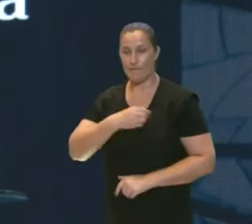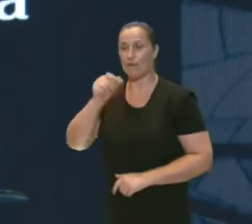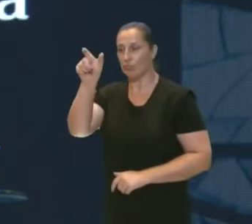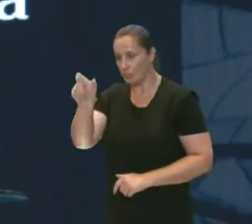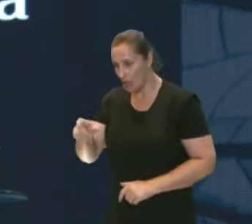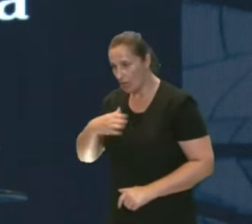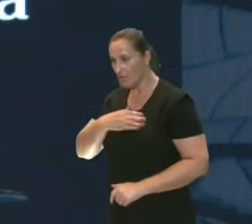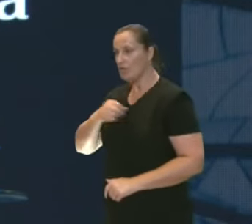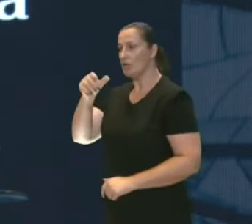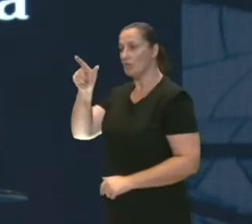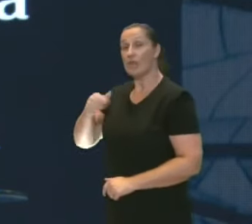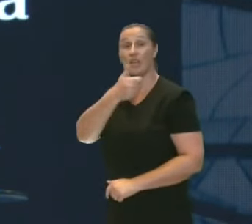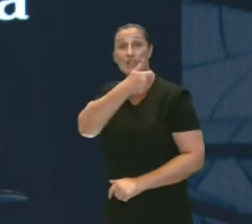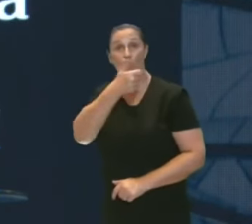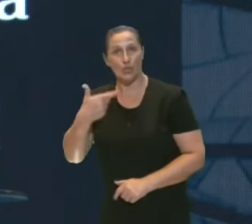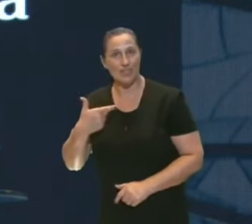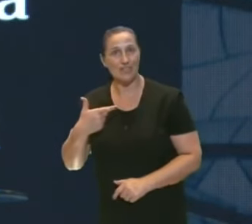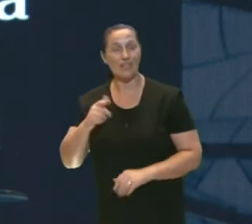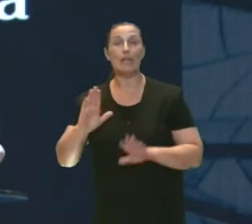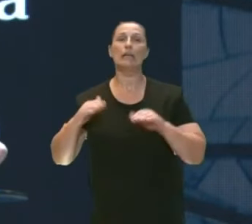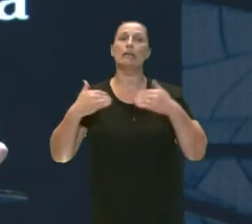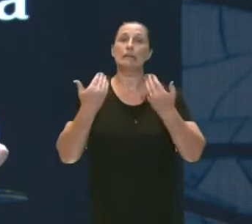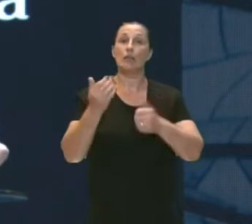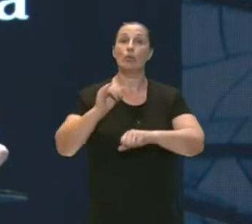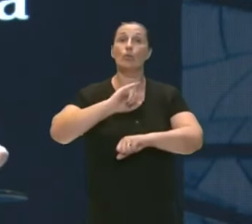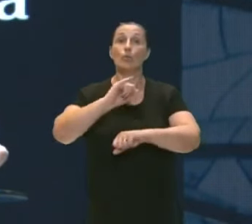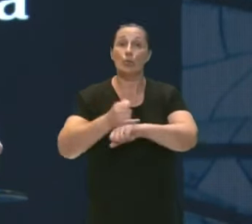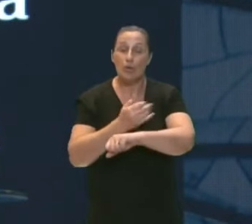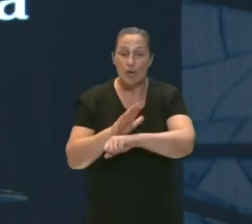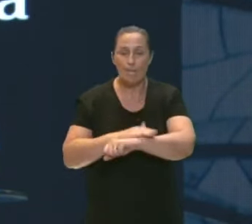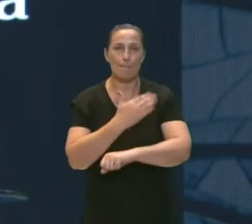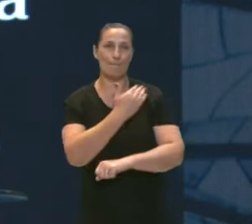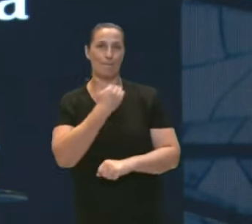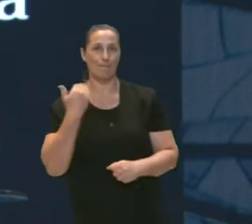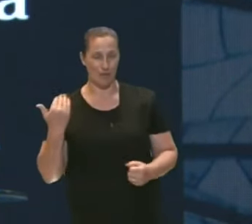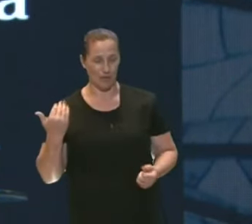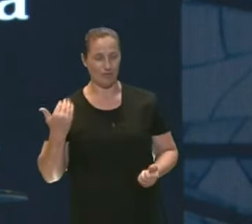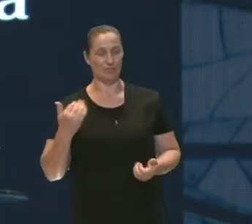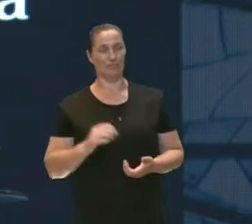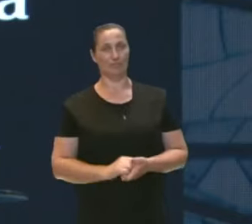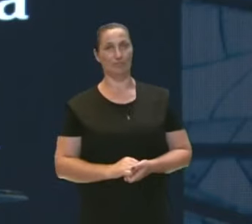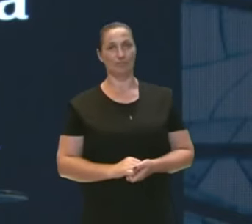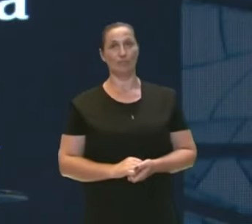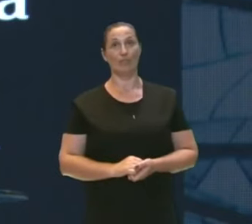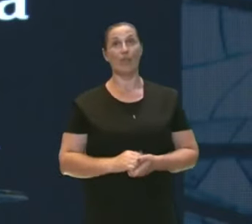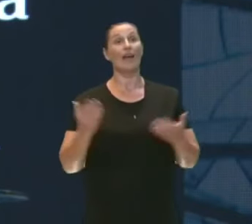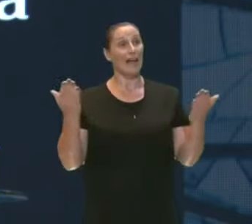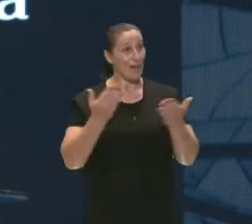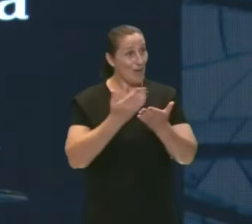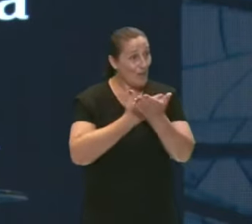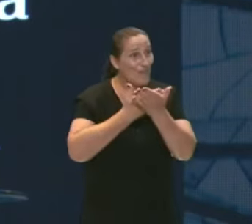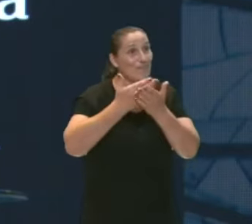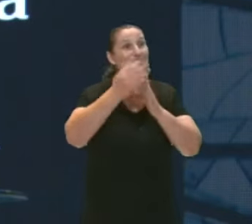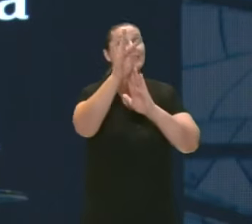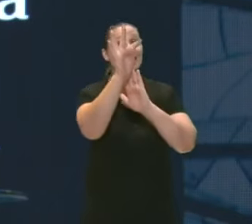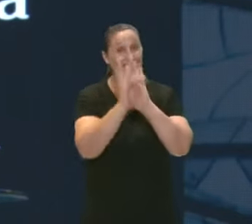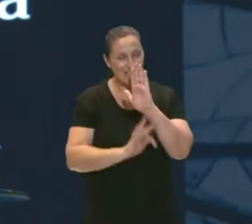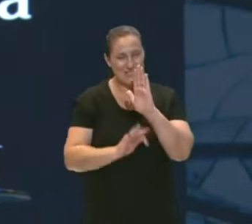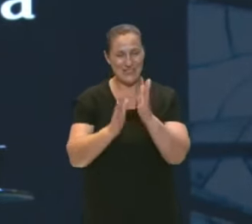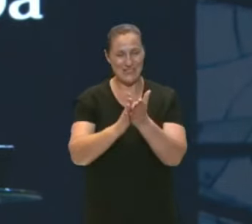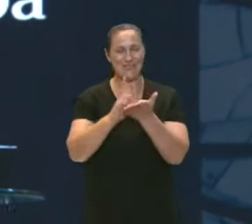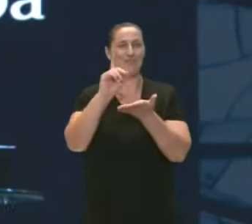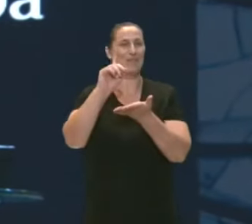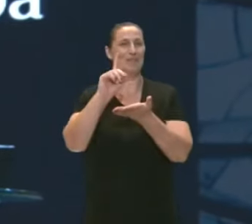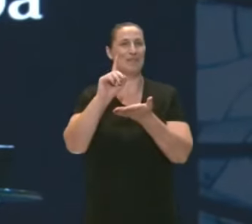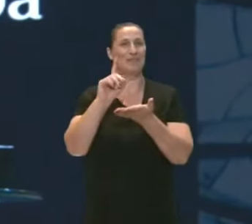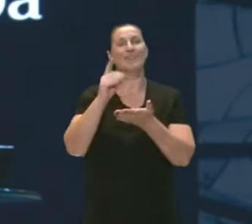então ele morre ali. E agora então nós vamos ler o nosso texto bíblico para poder entender o que